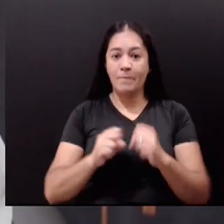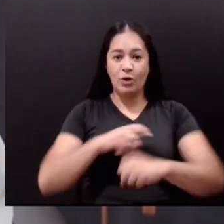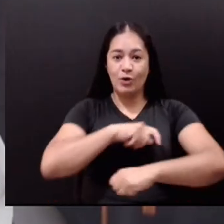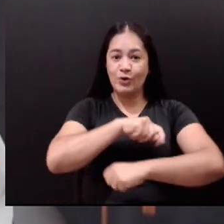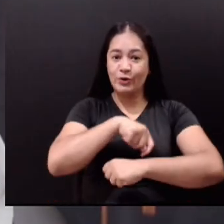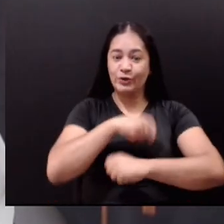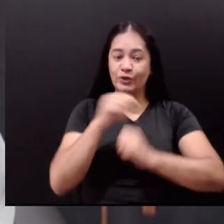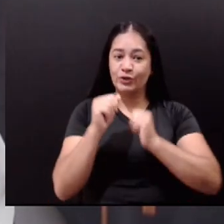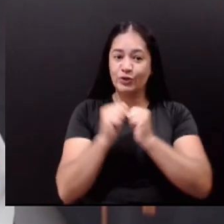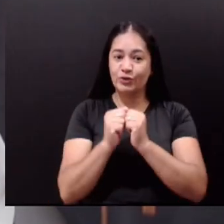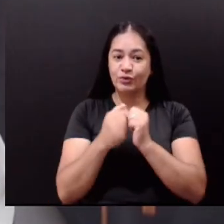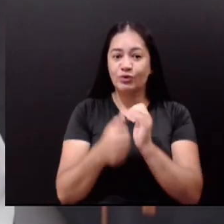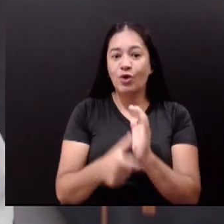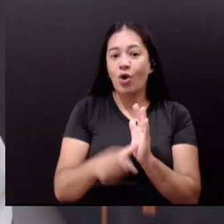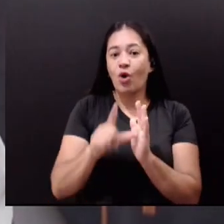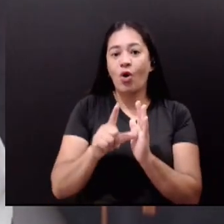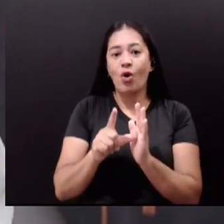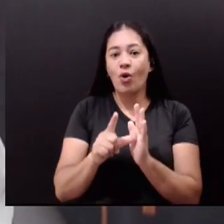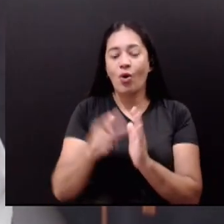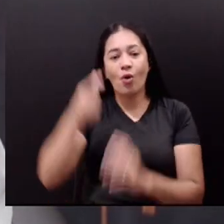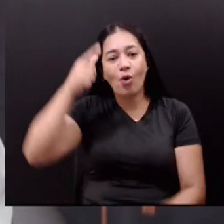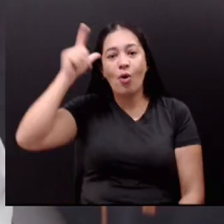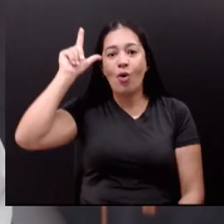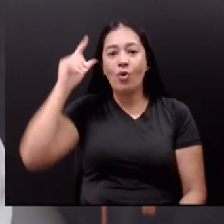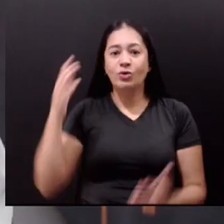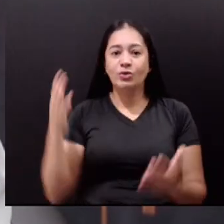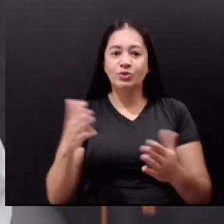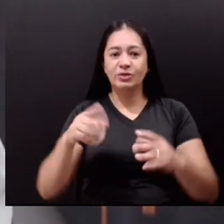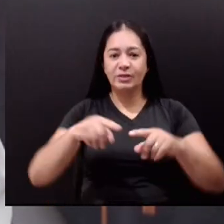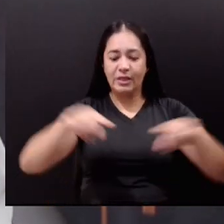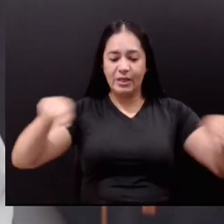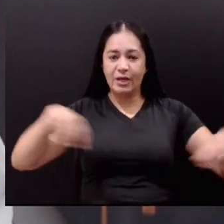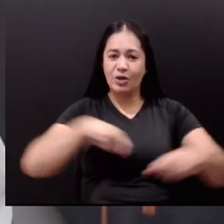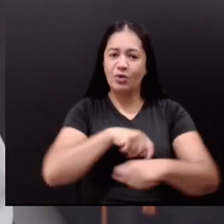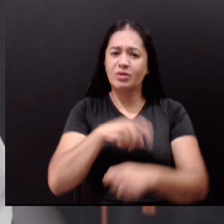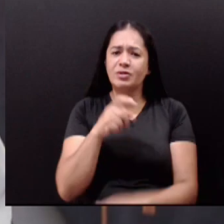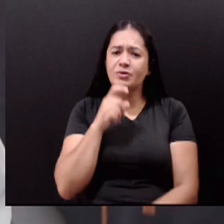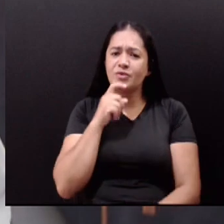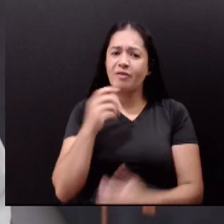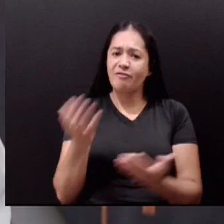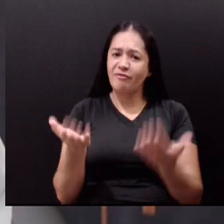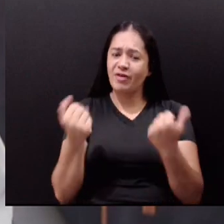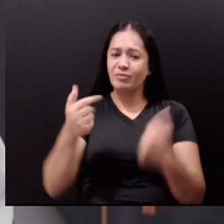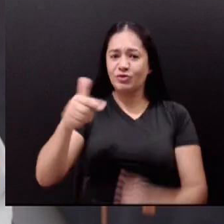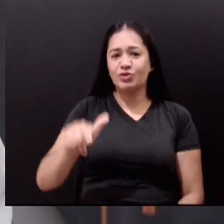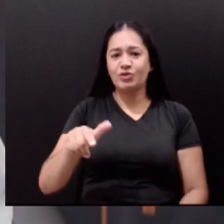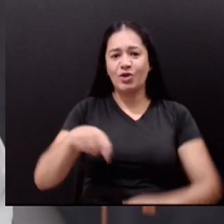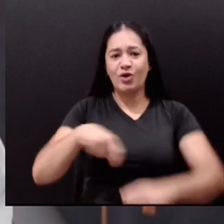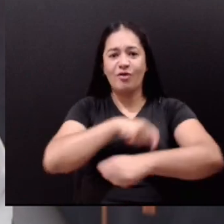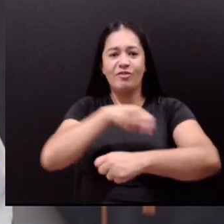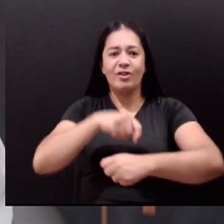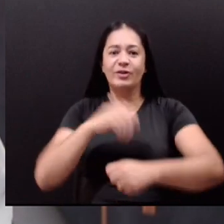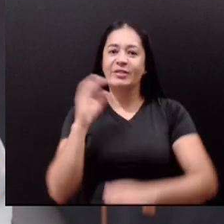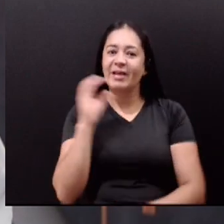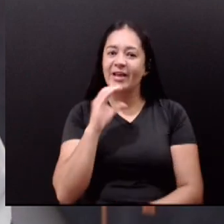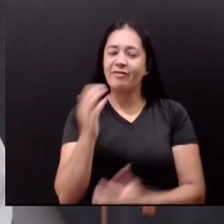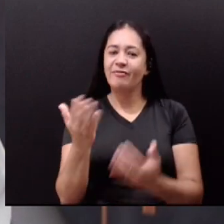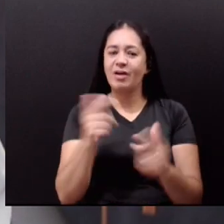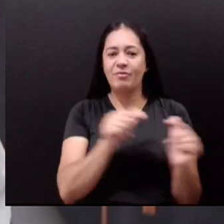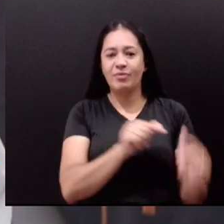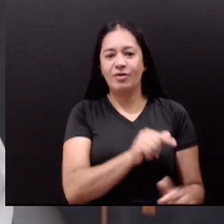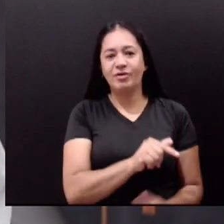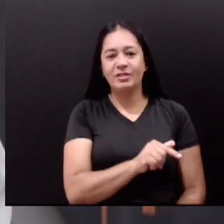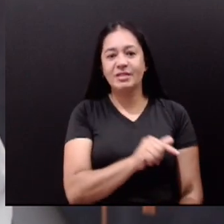cozinha, que hoje a Uhum. cozinha é fria e realmente Sim. vamos deixar essa cozinha quente novamente, né. Então de final de semana, traga os amigos do